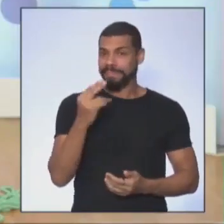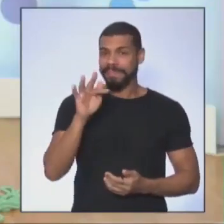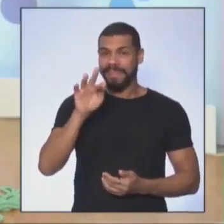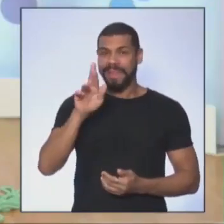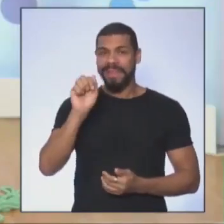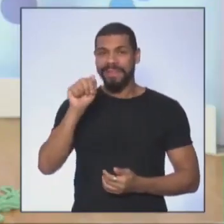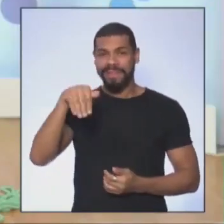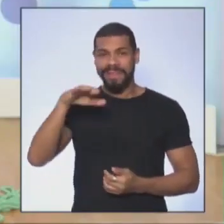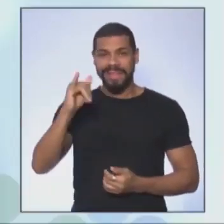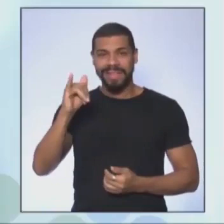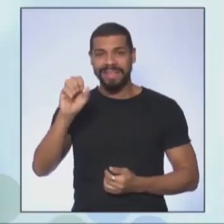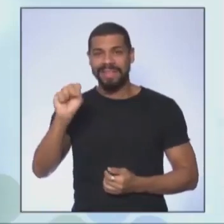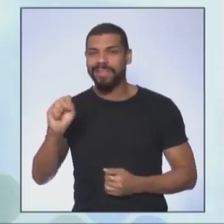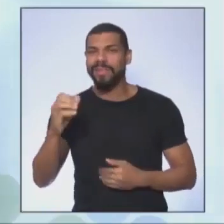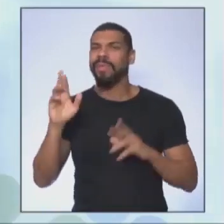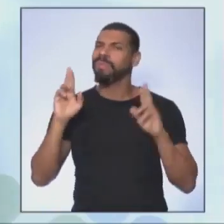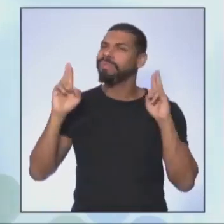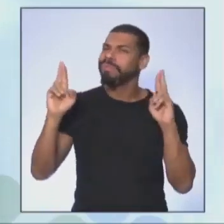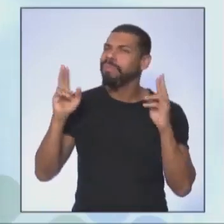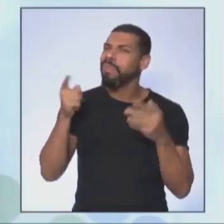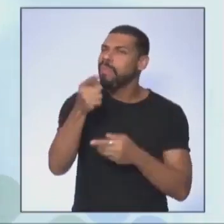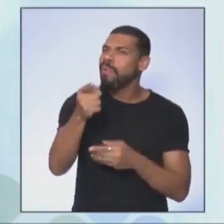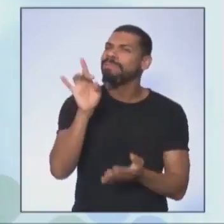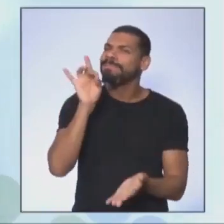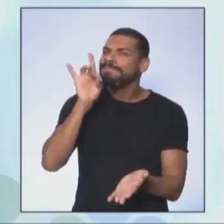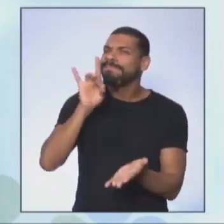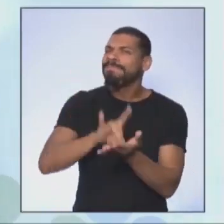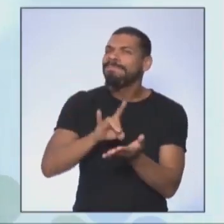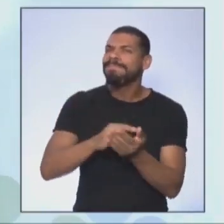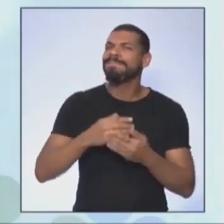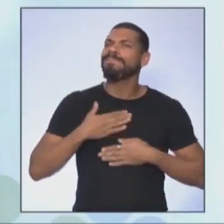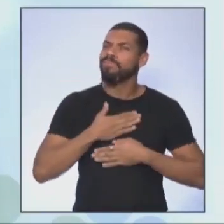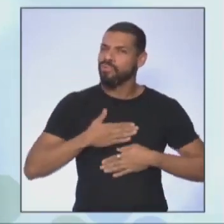Thiago Tovo. Eu espero realmente que vocês tenham